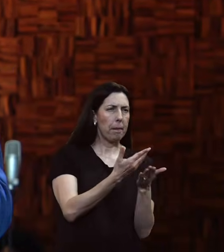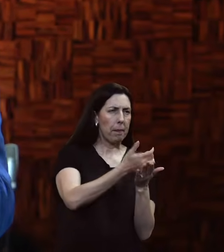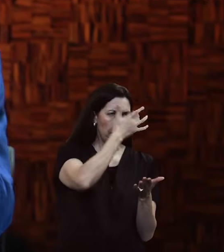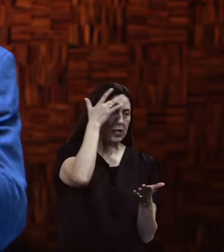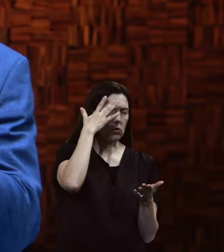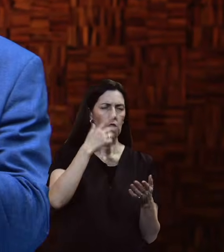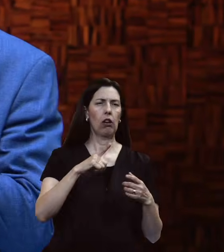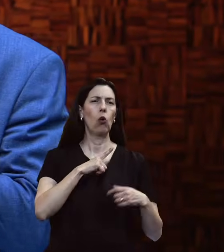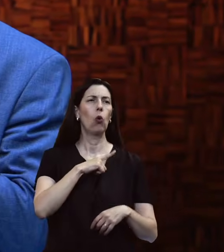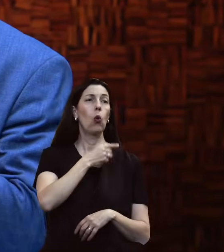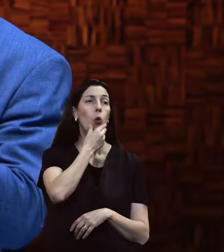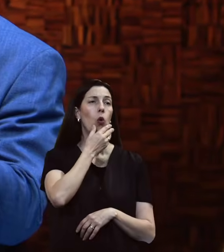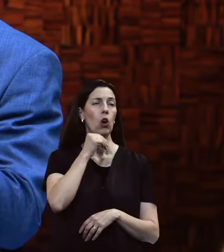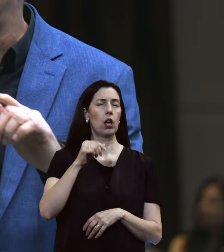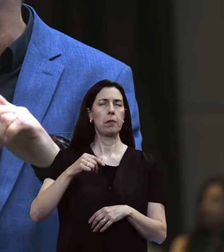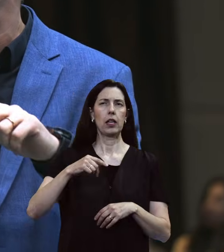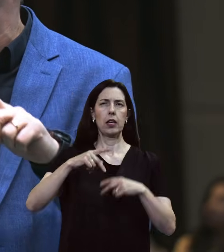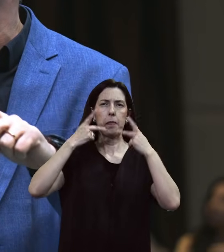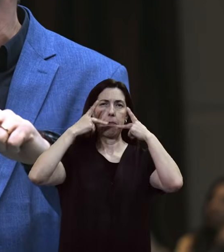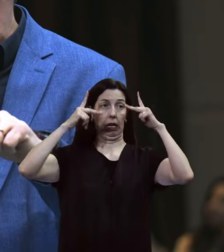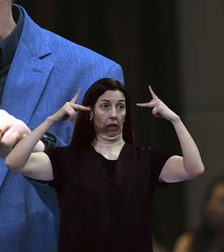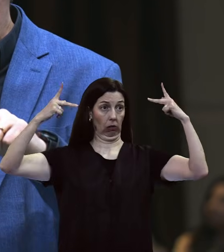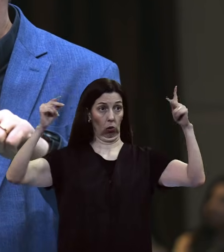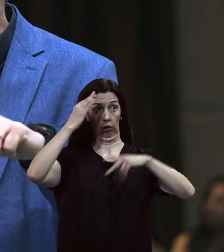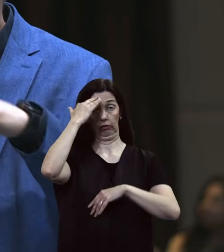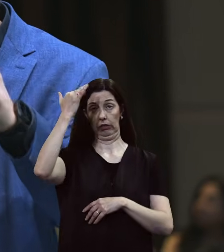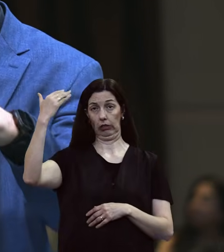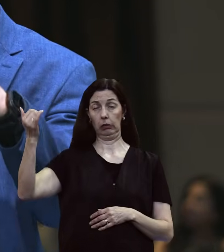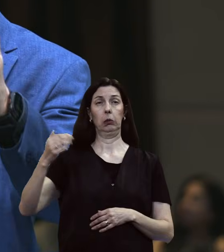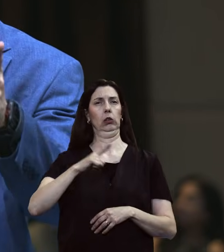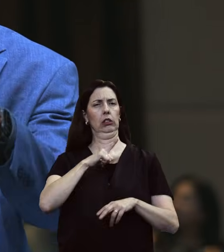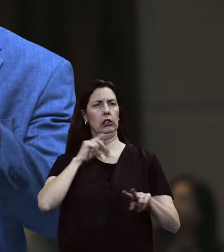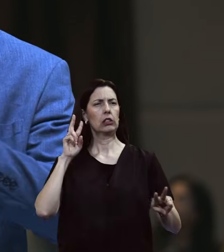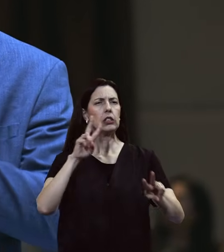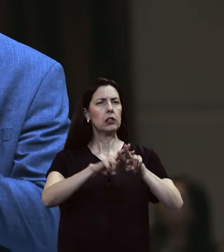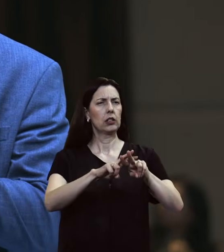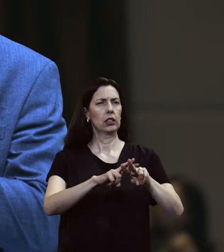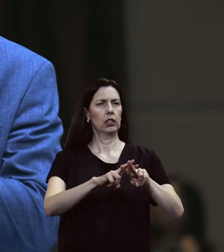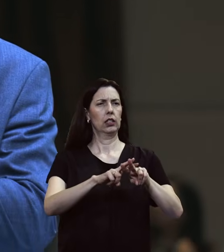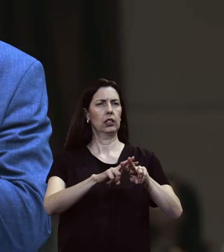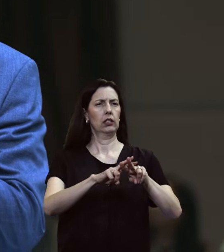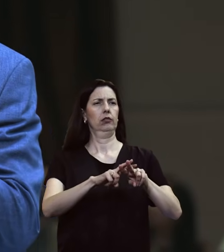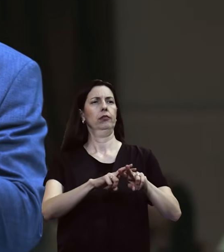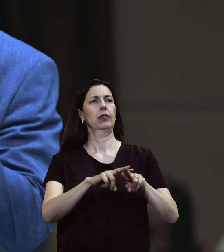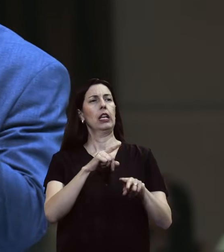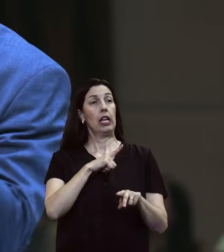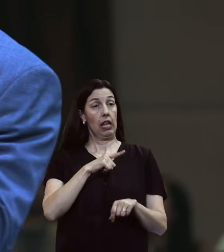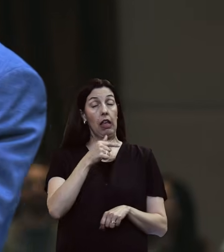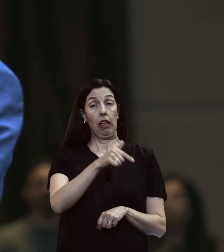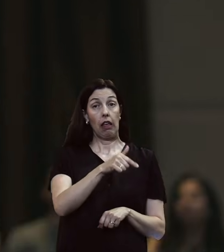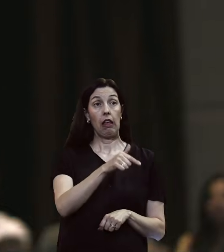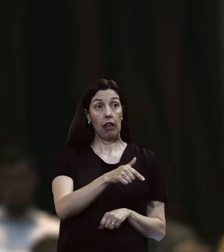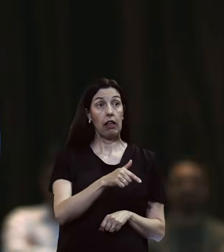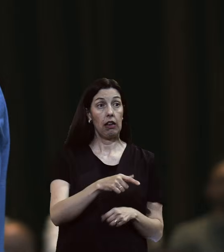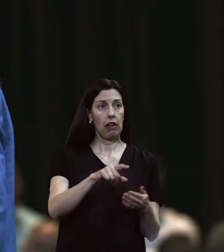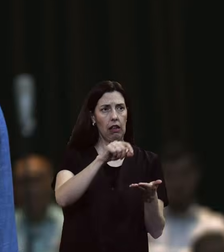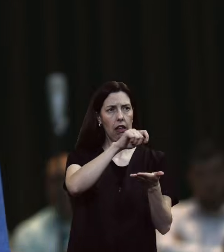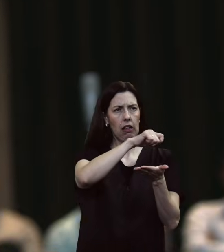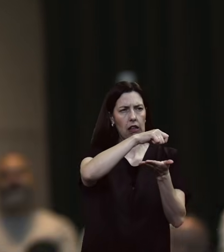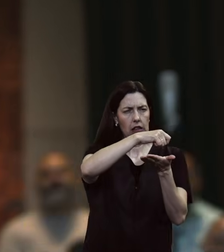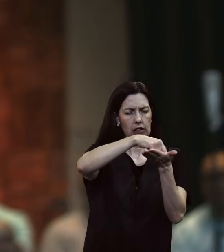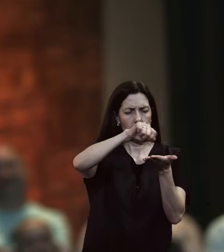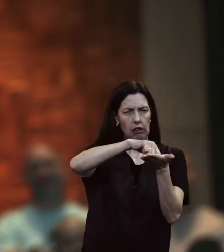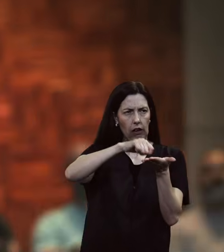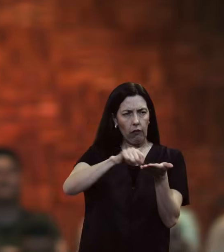pregador famoso. Foi preso por causa da pregação do Evangelho. E ele escreveu um livro que é